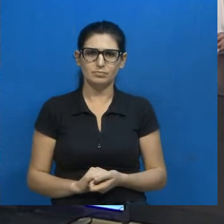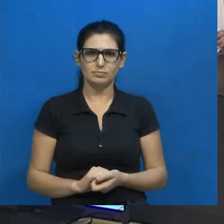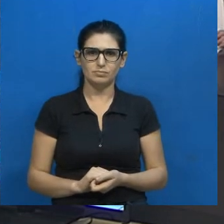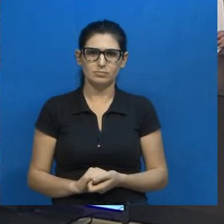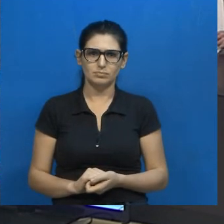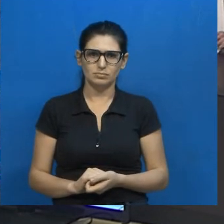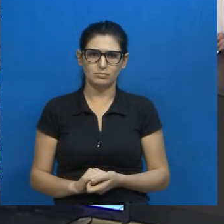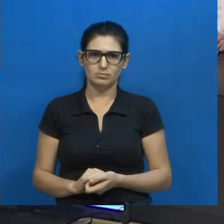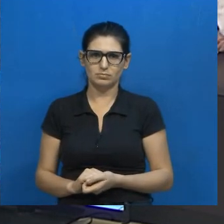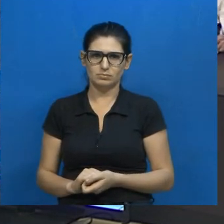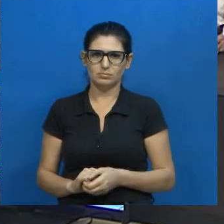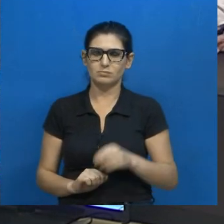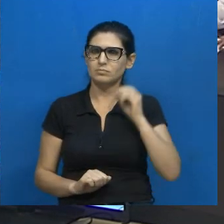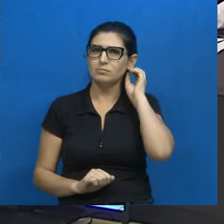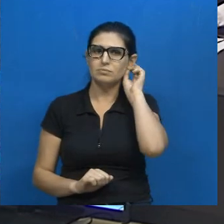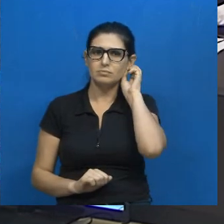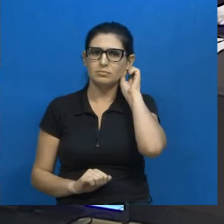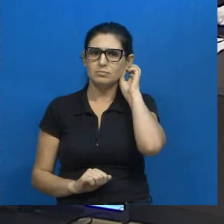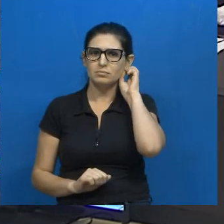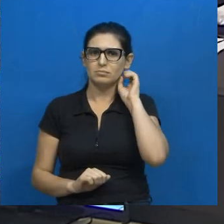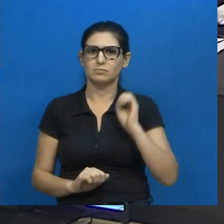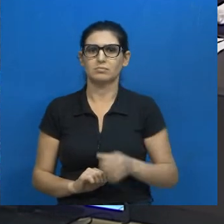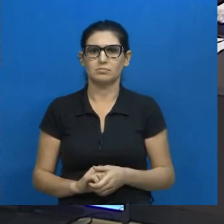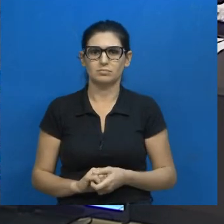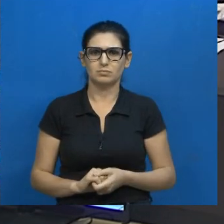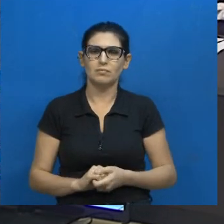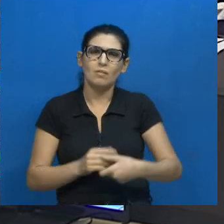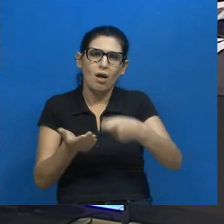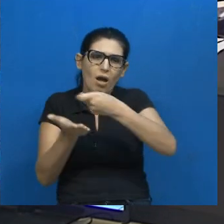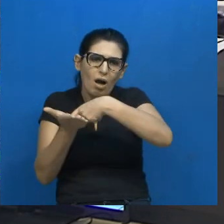perguntas foram sobre o assunto de hoje? Eu anotei aqui